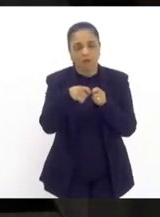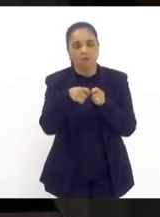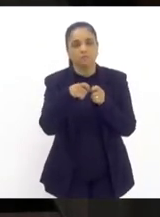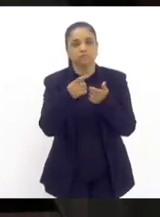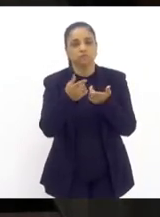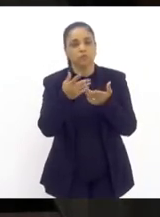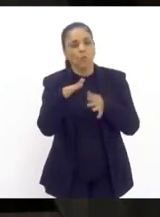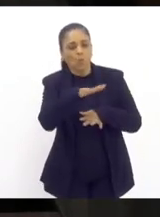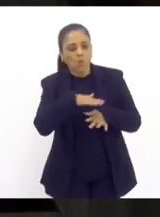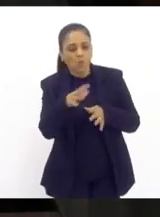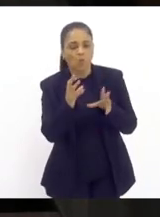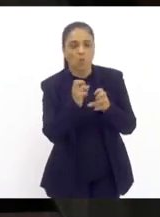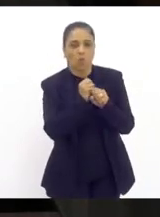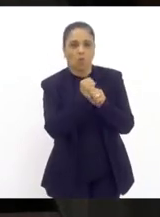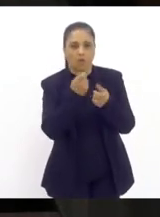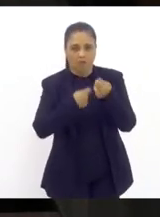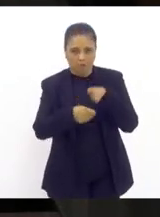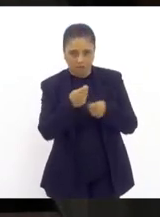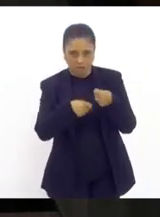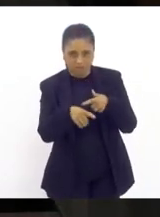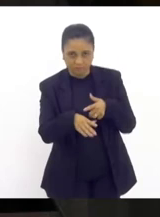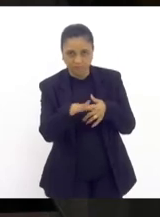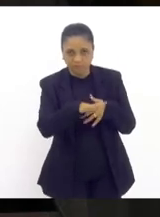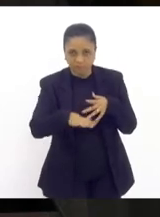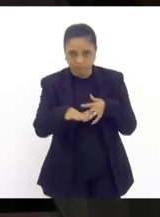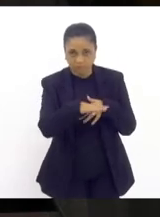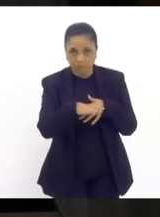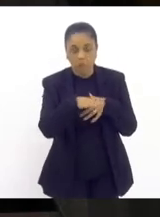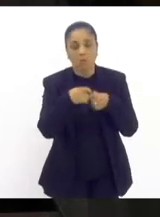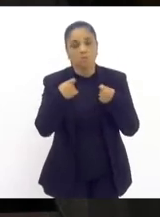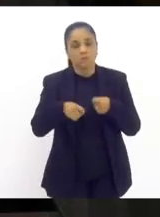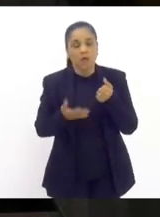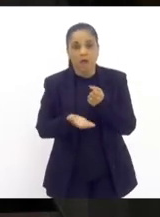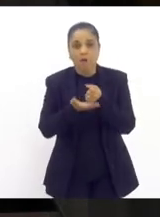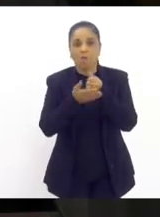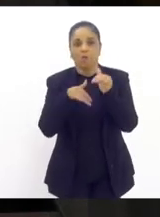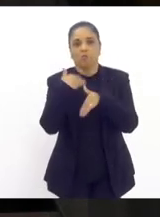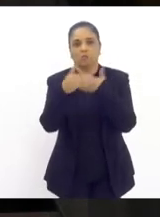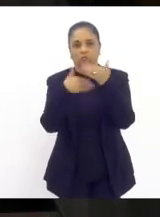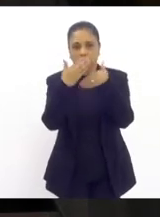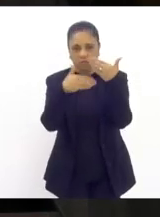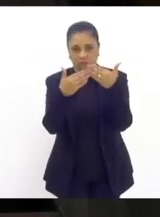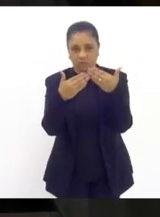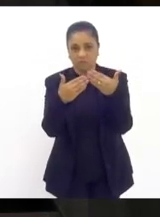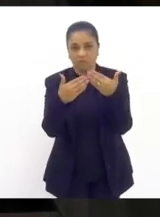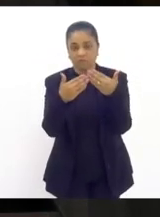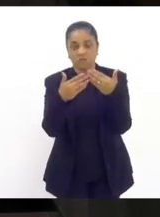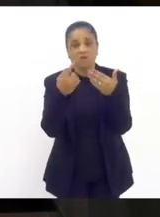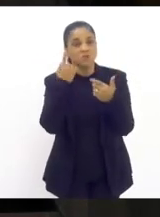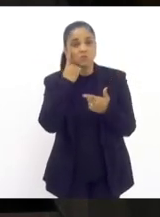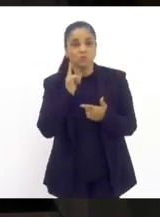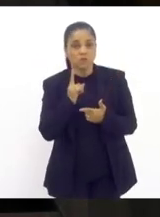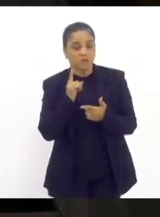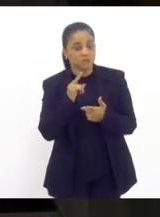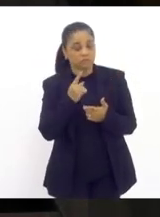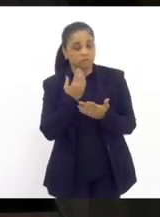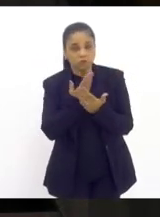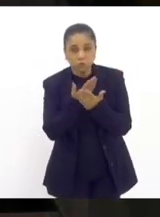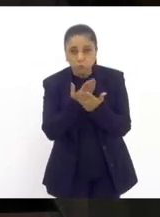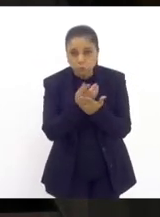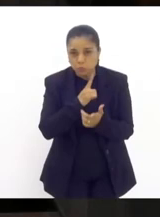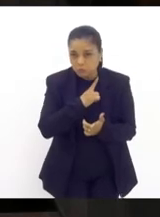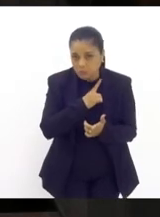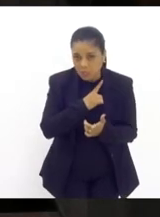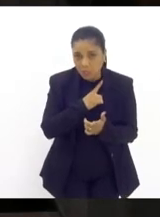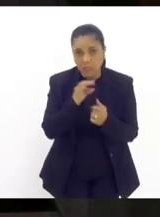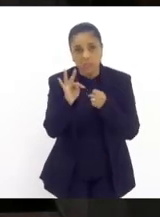Comércio local nós precisamos de apoio para o desenvolvimento e eu não sei se tem algum estudo técnico